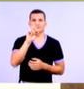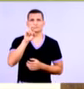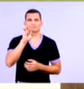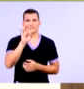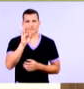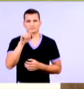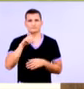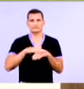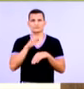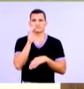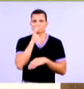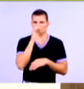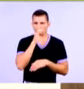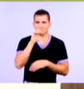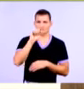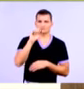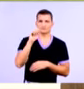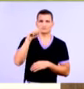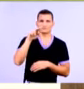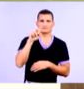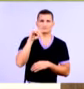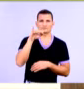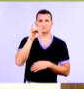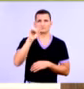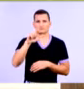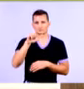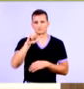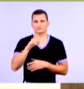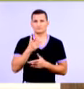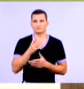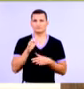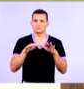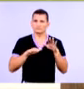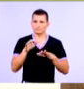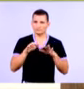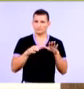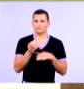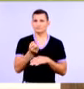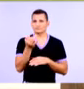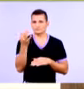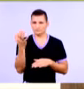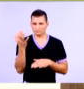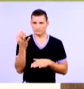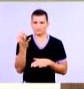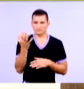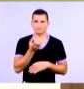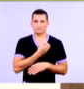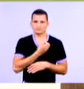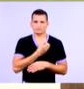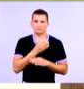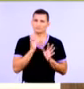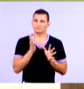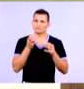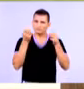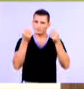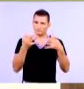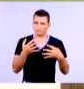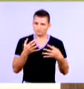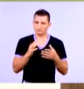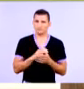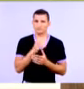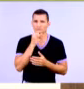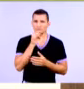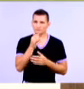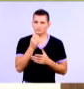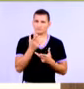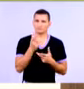Se a sequencial, a busca é melhor, por que não... Bom, gente, depende muito da quantidade de elementos, nós já comentamos aqui. Se nós estamos trabalhando